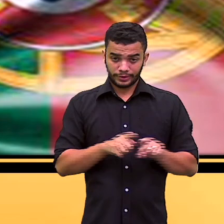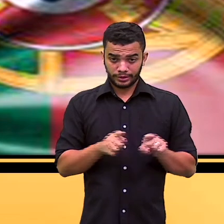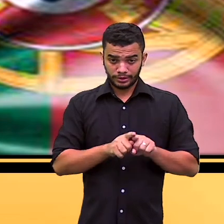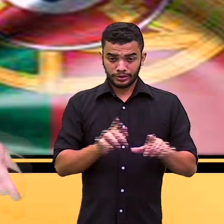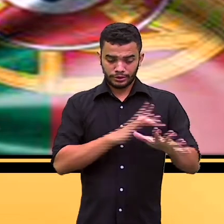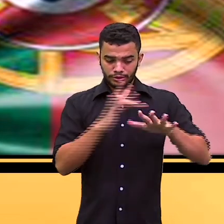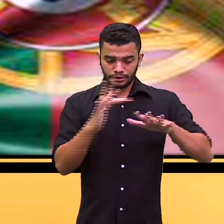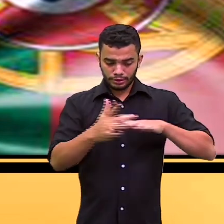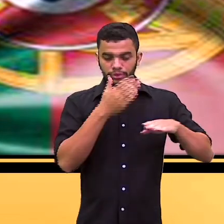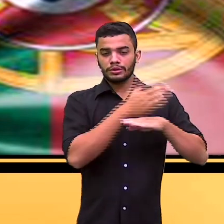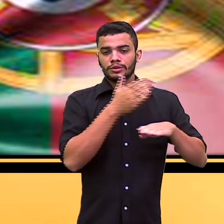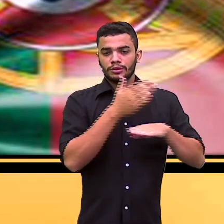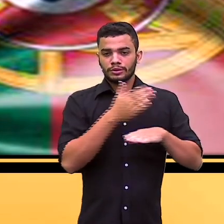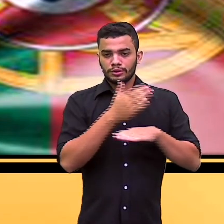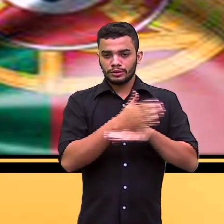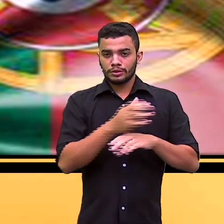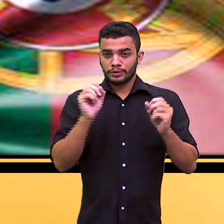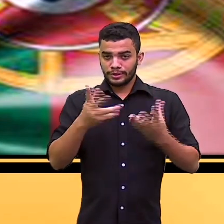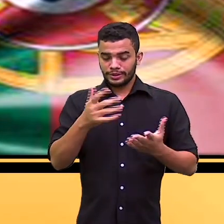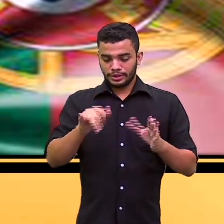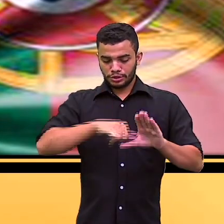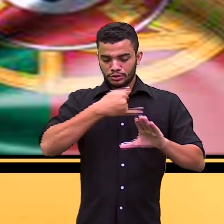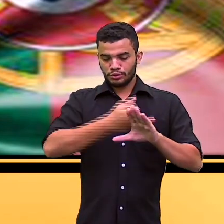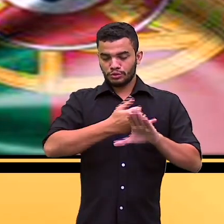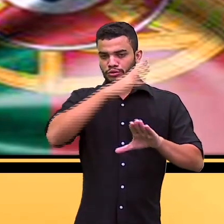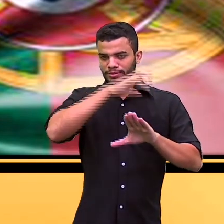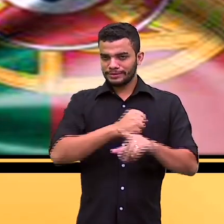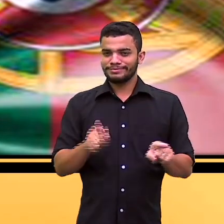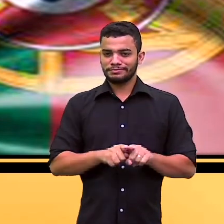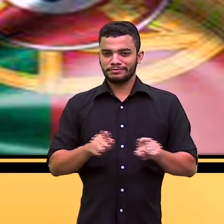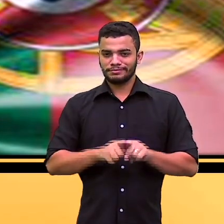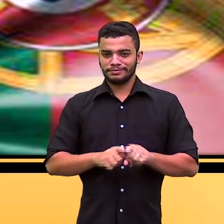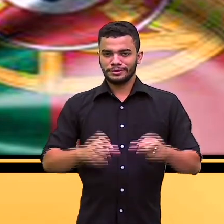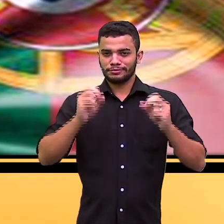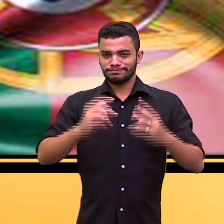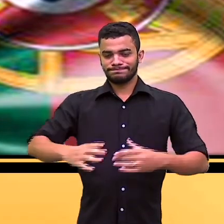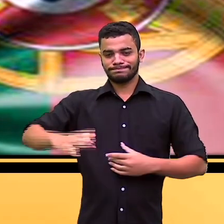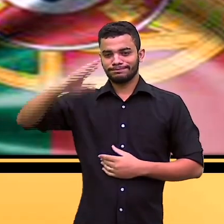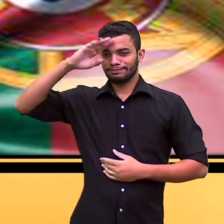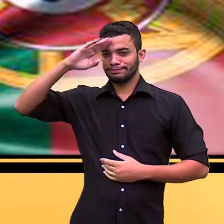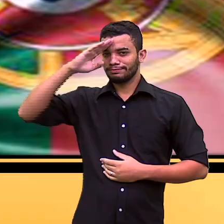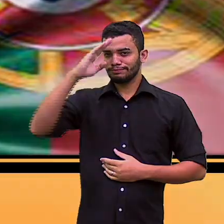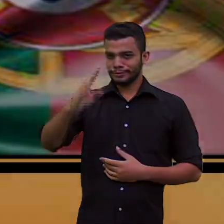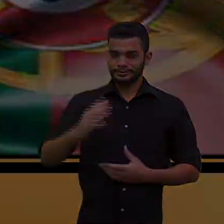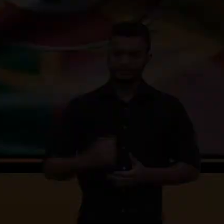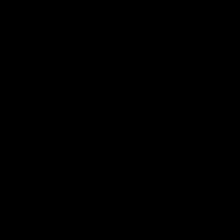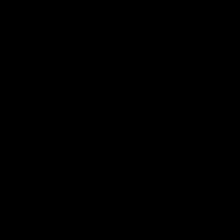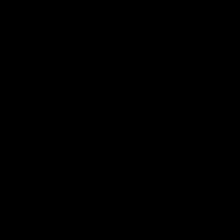Acesse nossas redes sociais e se inscreva no canal do YouTube SMED GV.